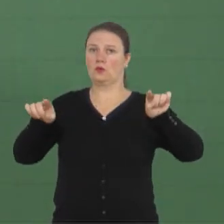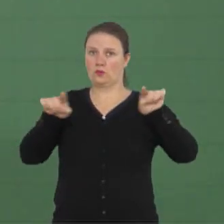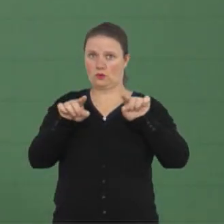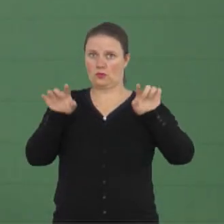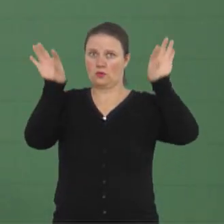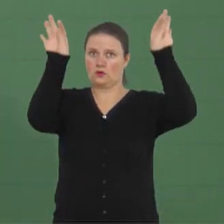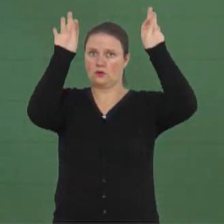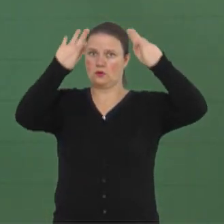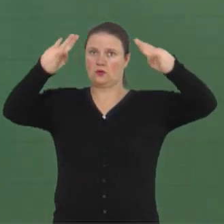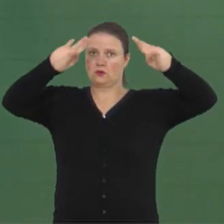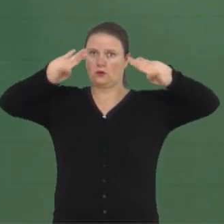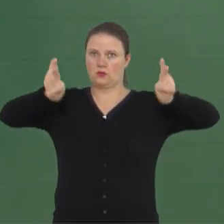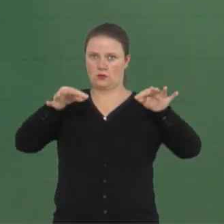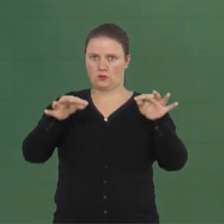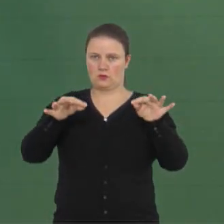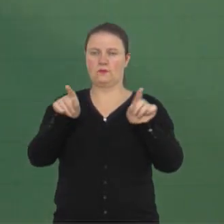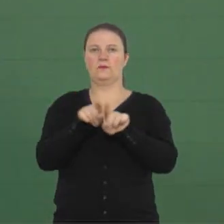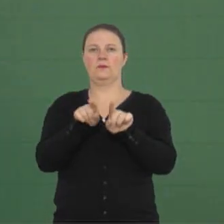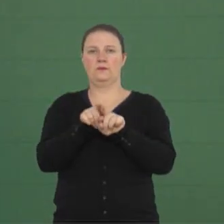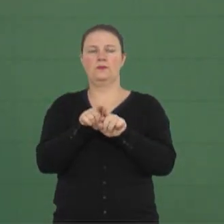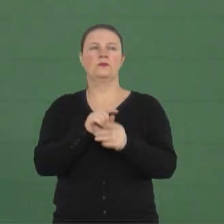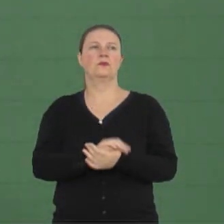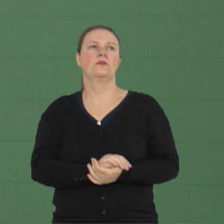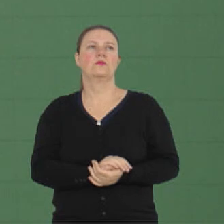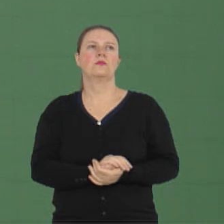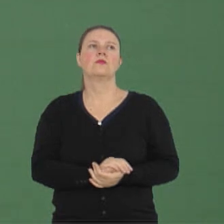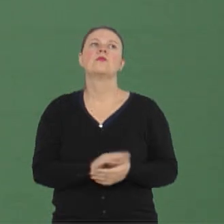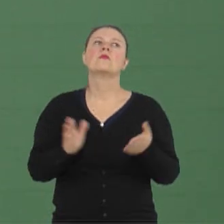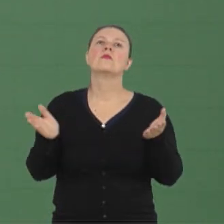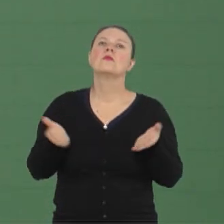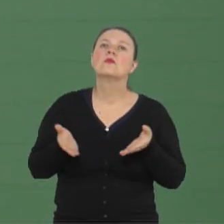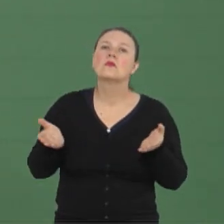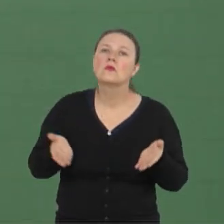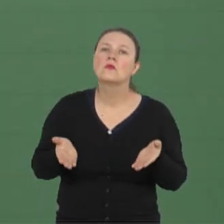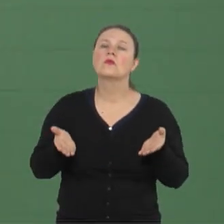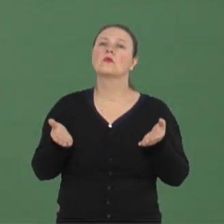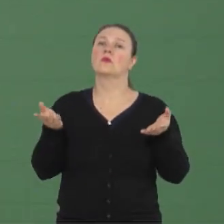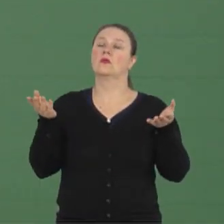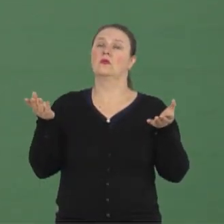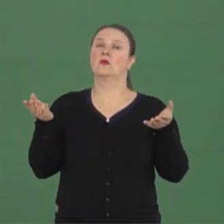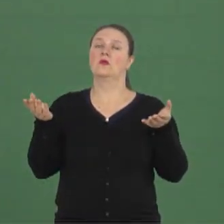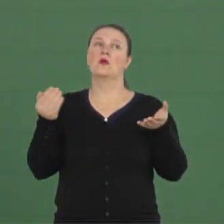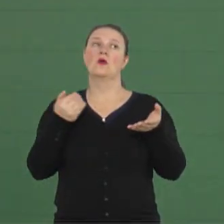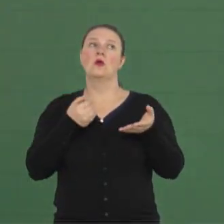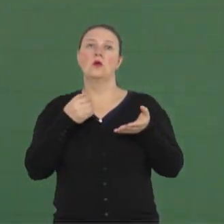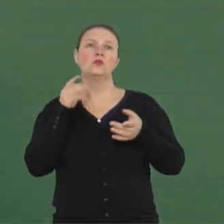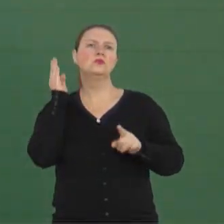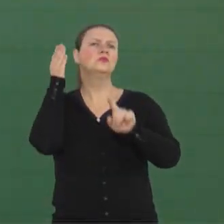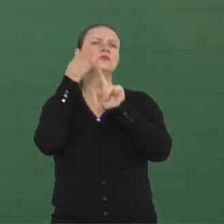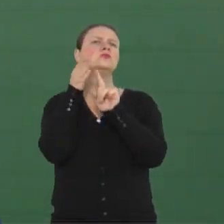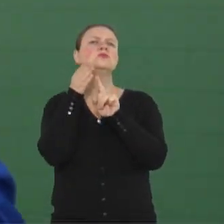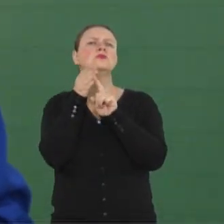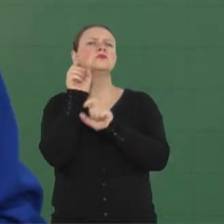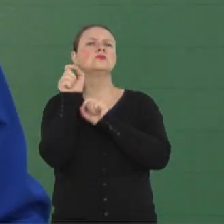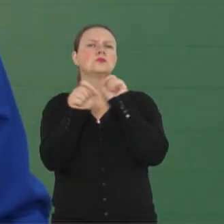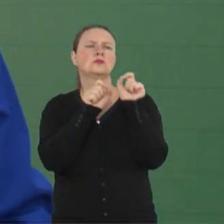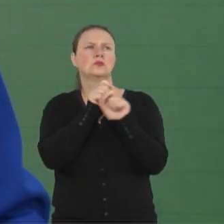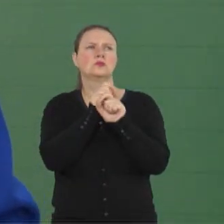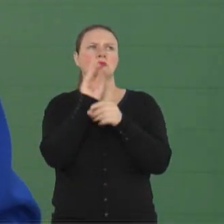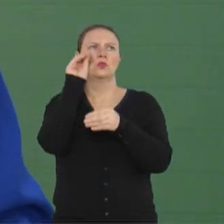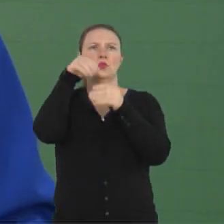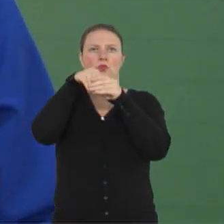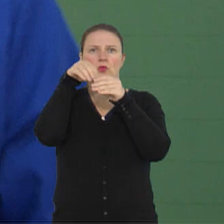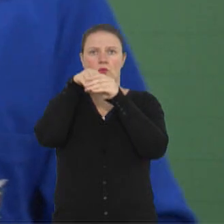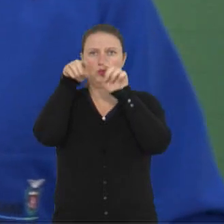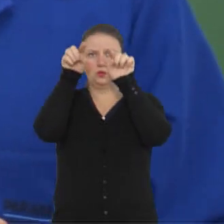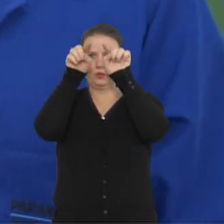a chave, ok? Muito bem. Sendo assim, agora o nosso desafio está dentro